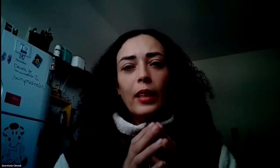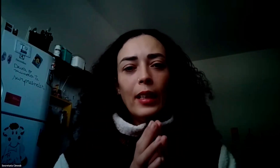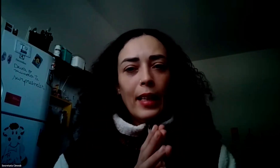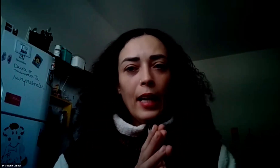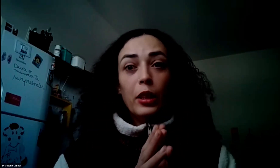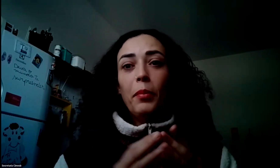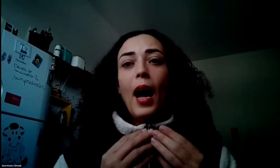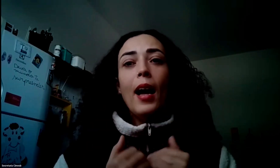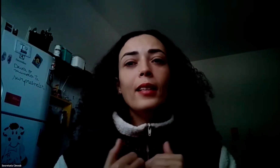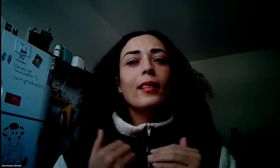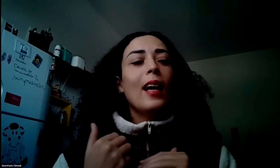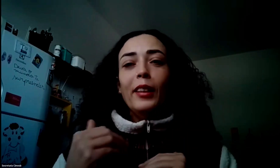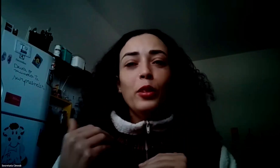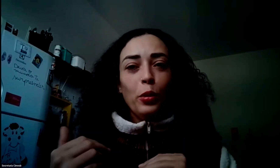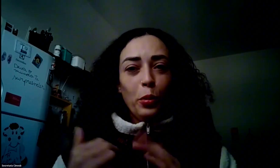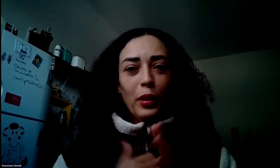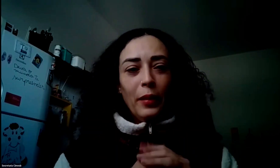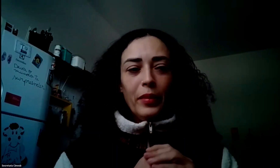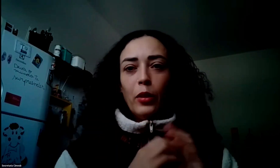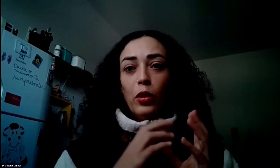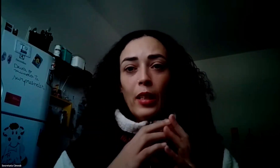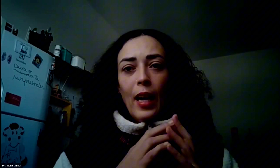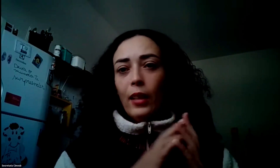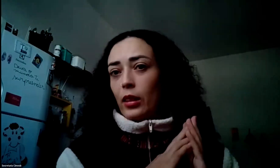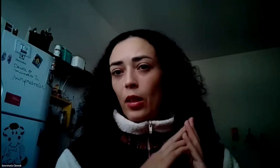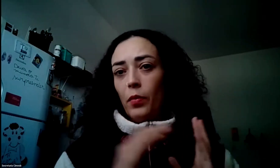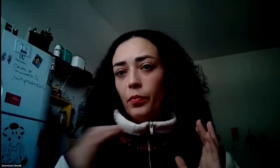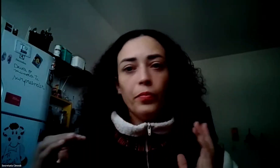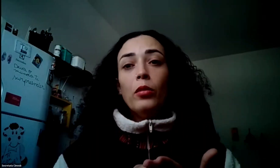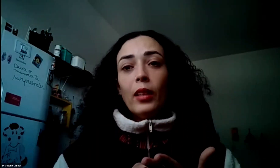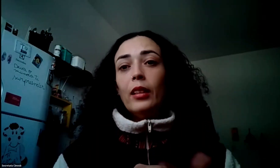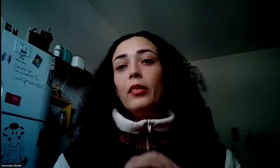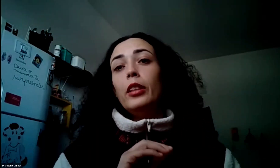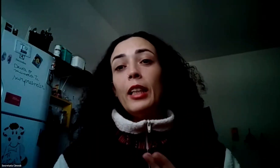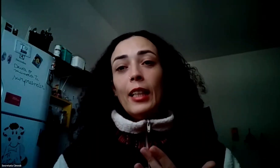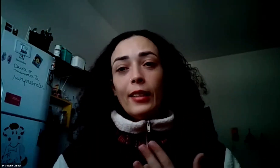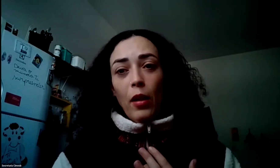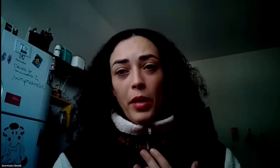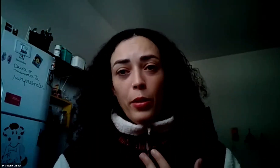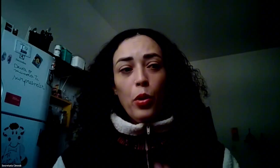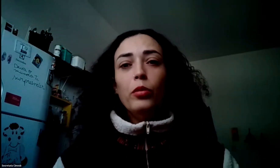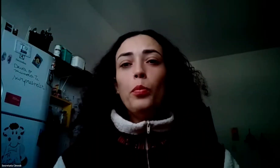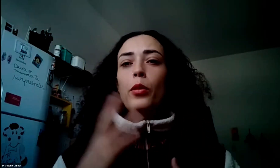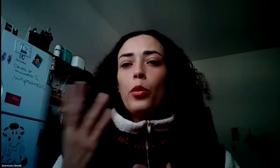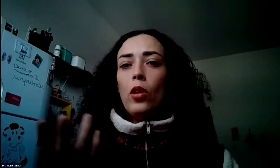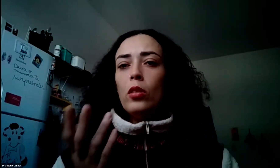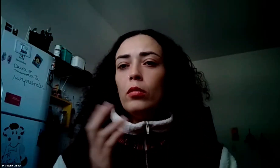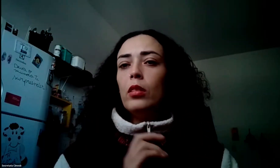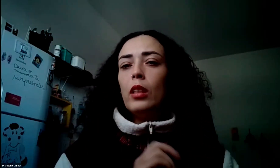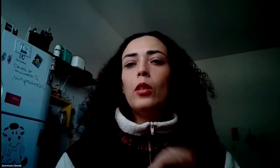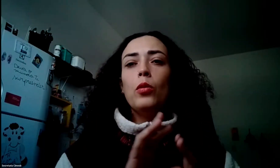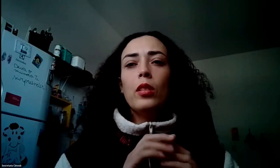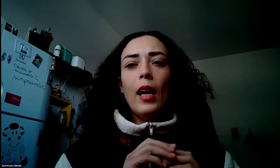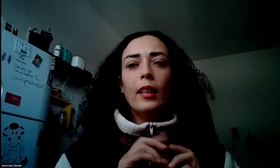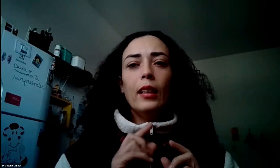essa solidariedade, mas a estrutura da sociedade, assim, ó, falta. Então eu deixei ele até o metrô. No